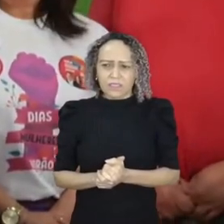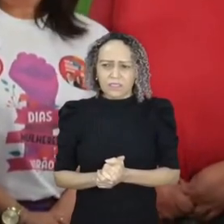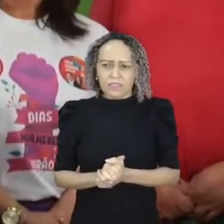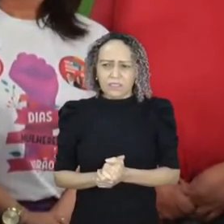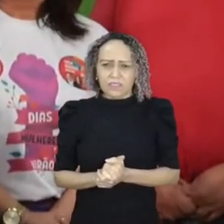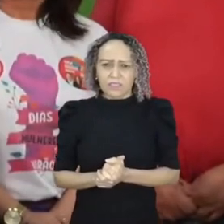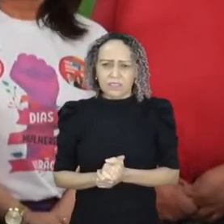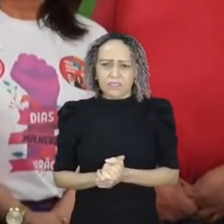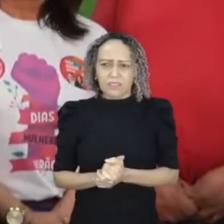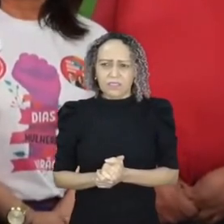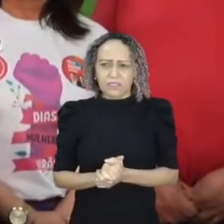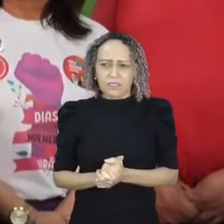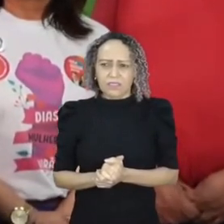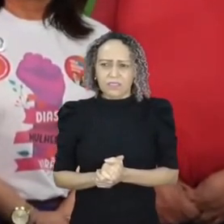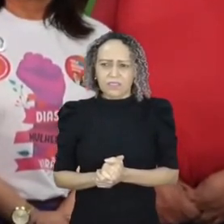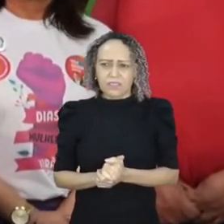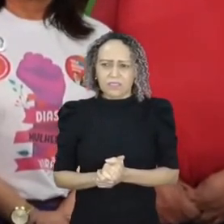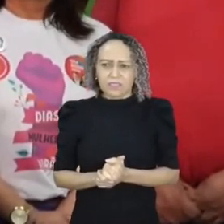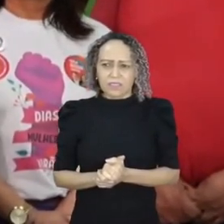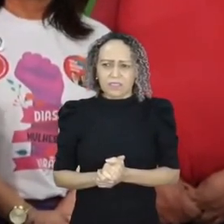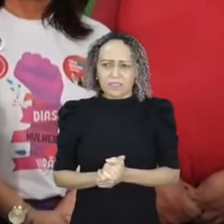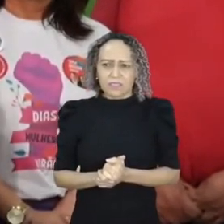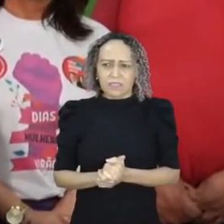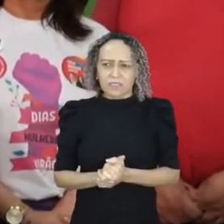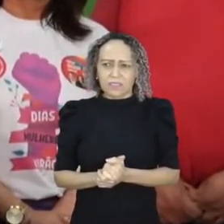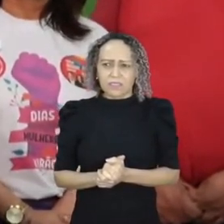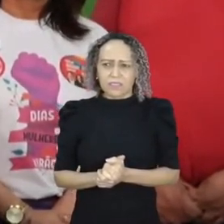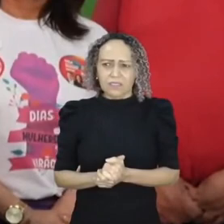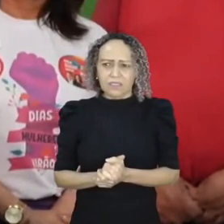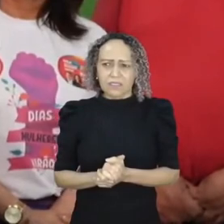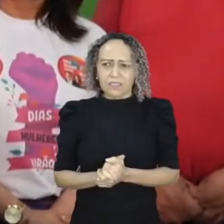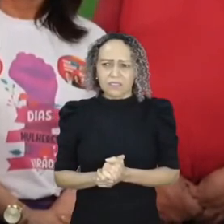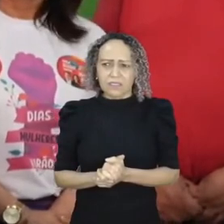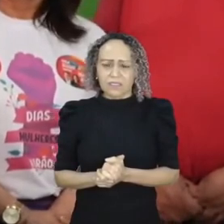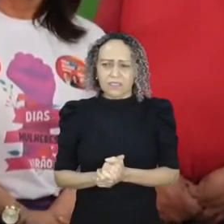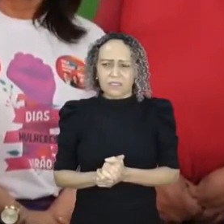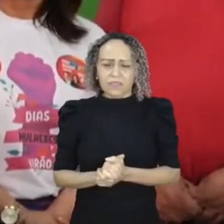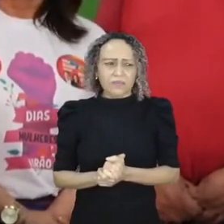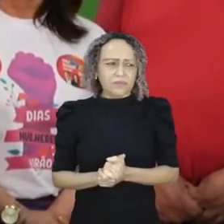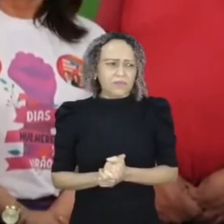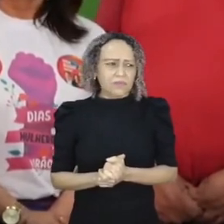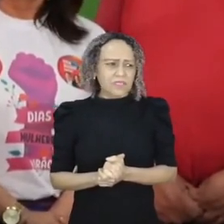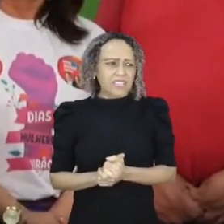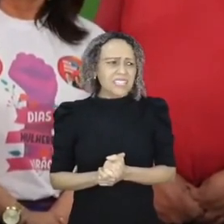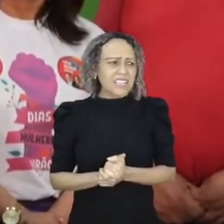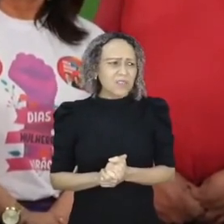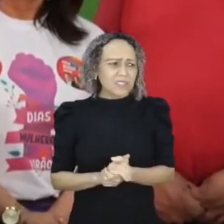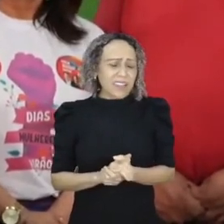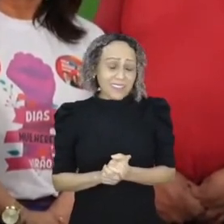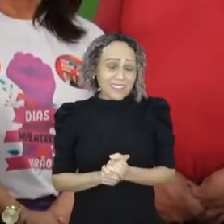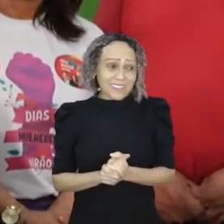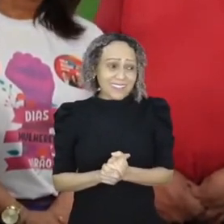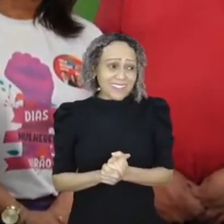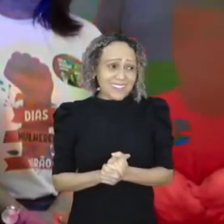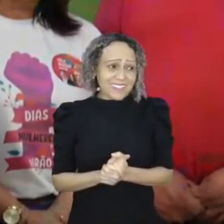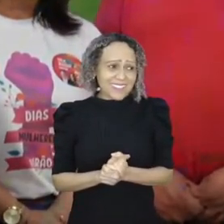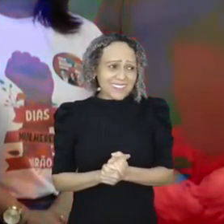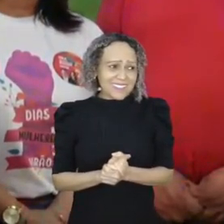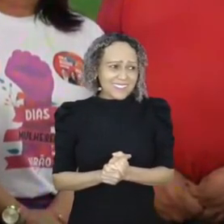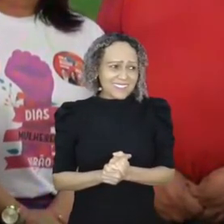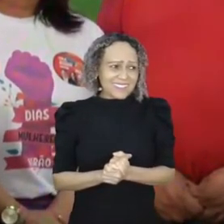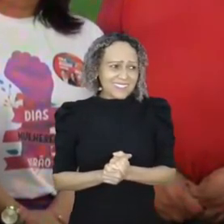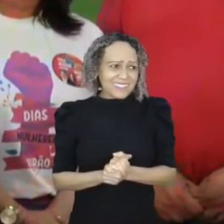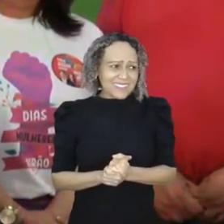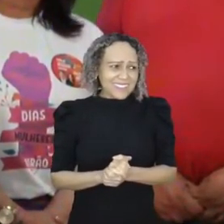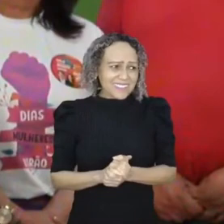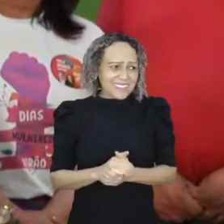vitória. Depois temos a vitória do Toninho, que foi espetacular, ninguém acreditava que o Toninho fosse ter a vitória que teve, e depois tivemos